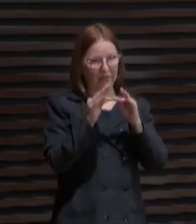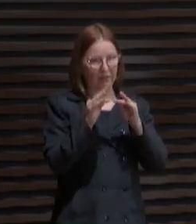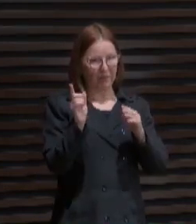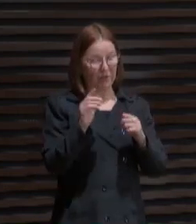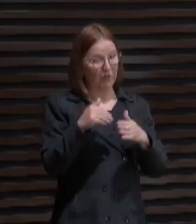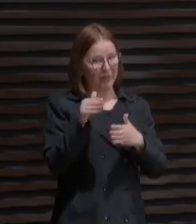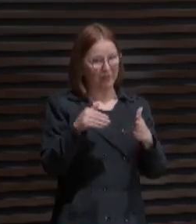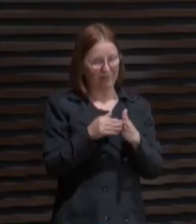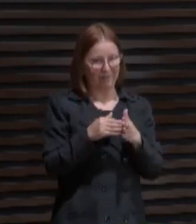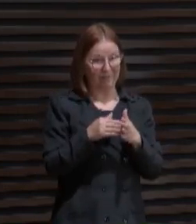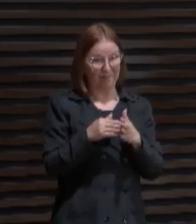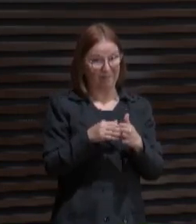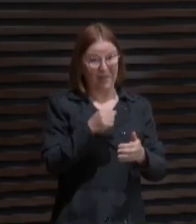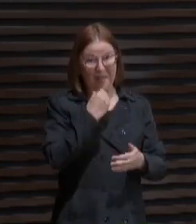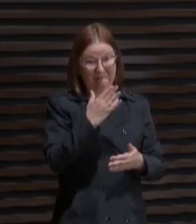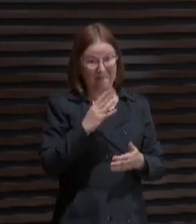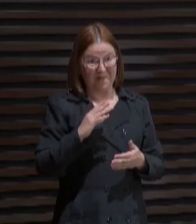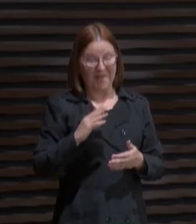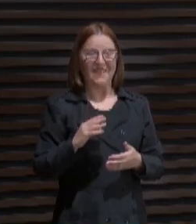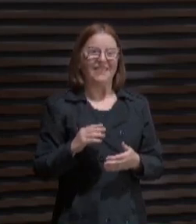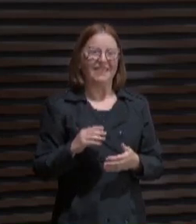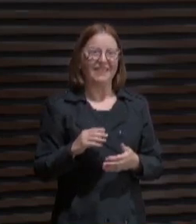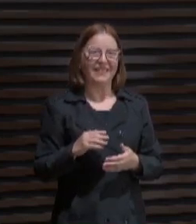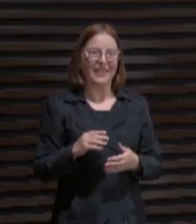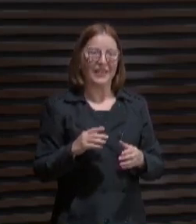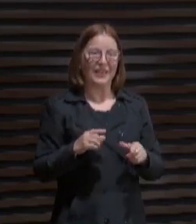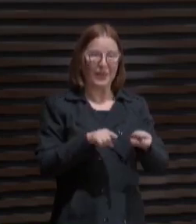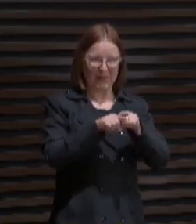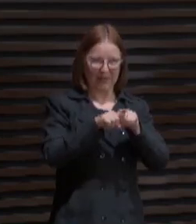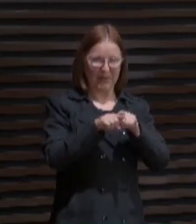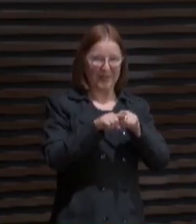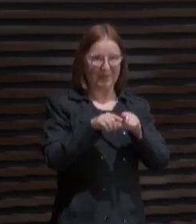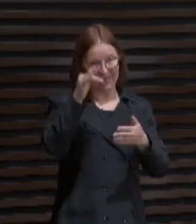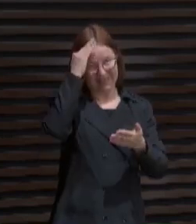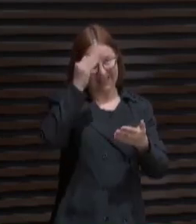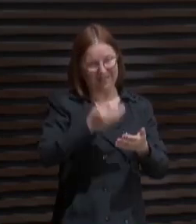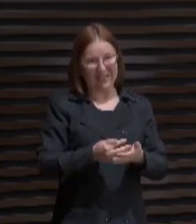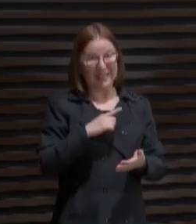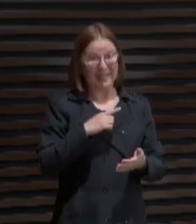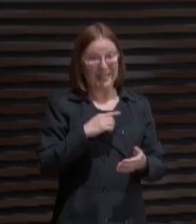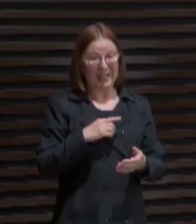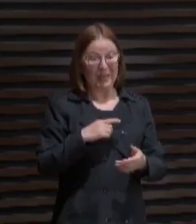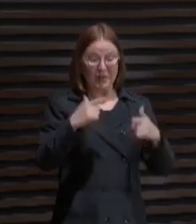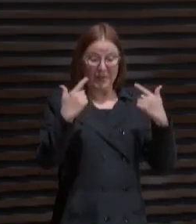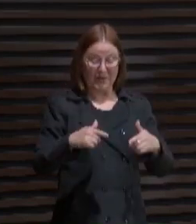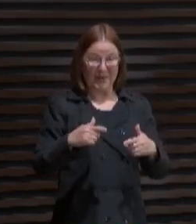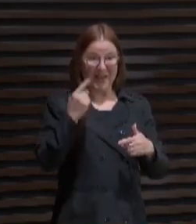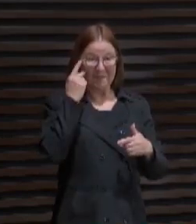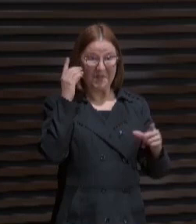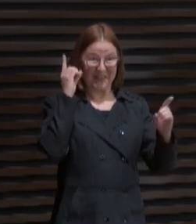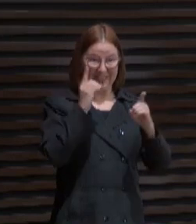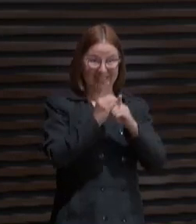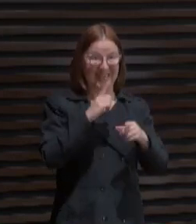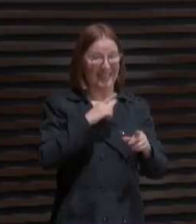o corpo vivo de Cristo ter um lugar para se encontrar, ter um culto congregacional,